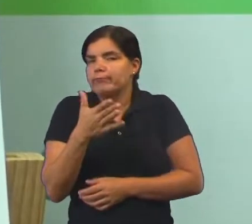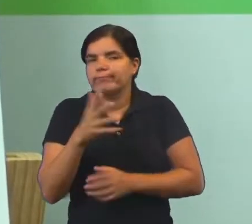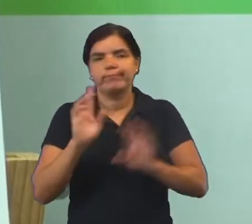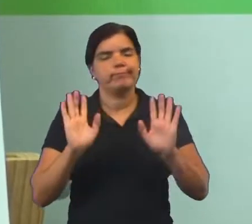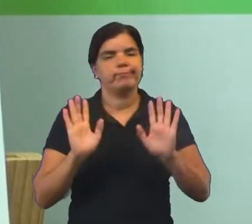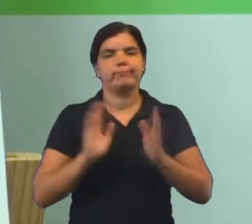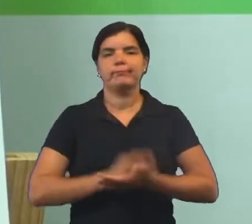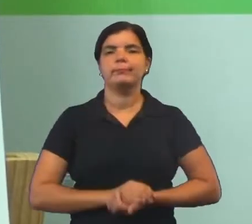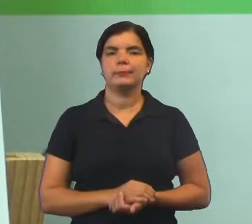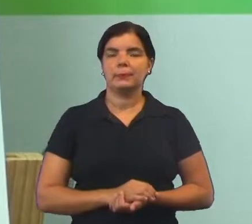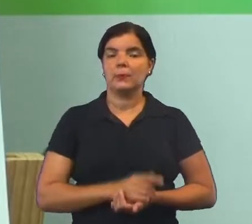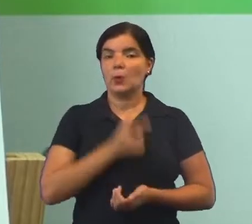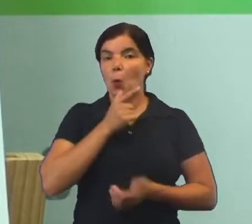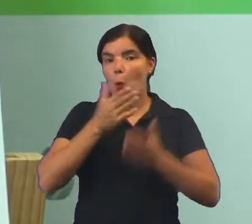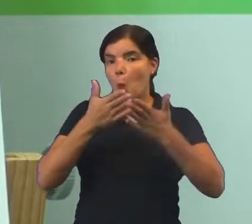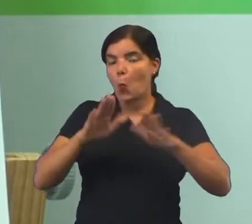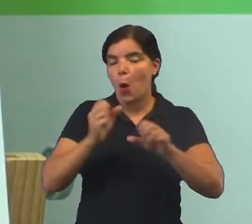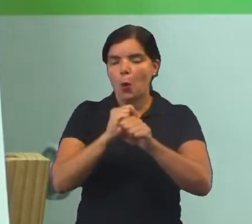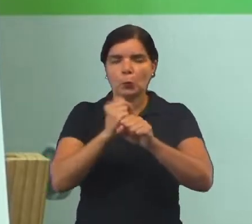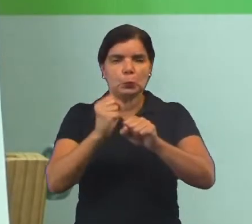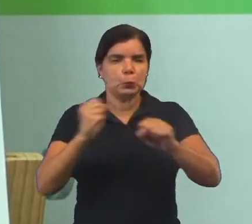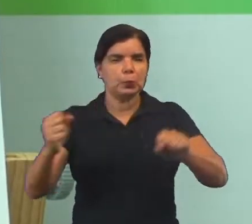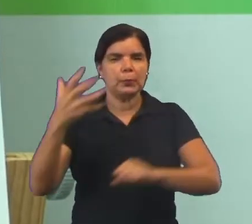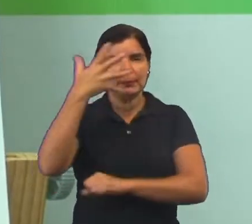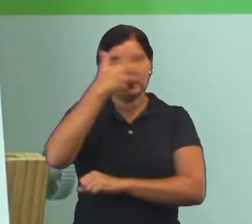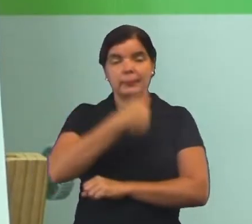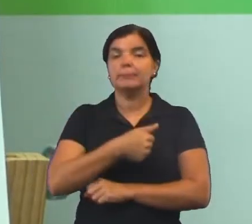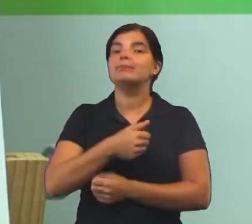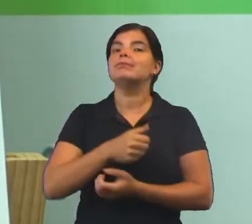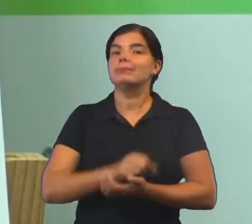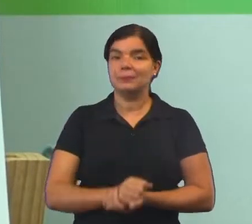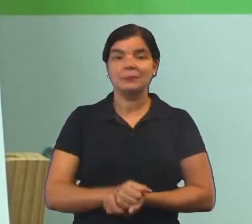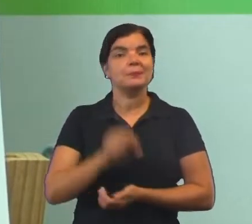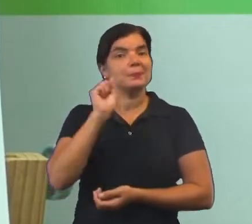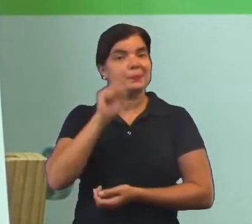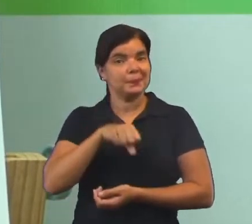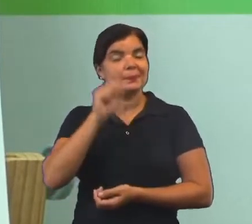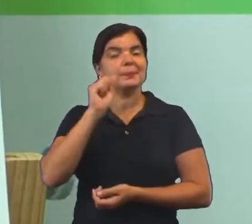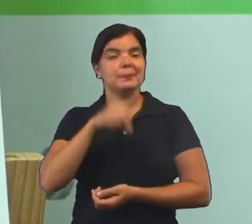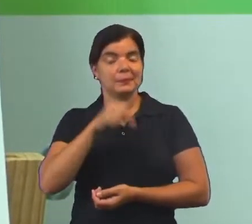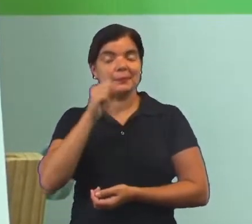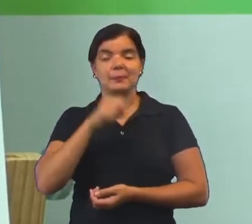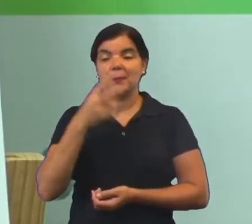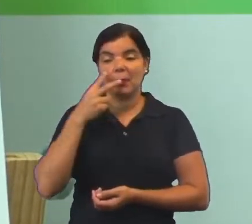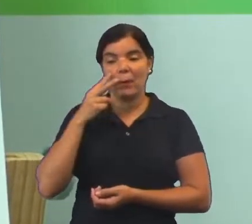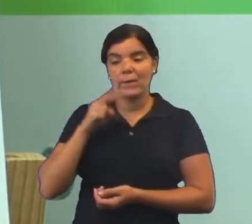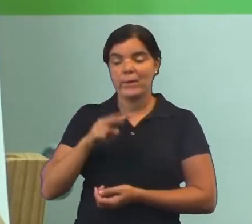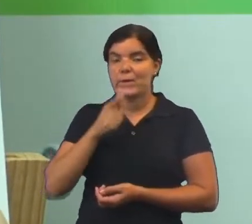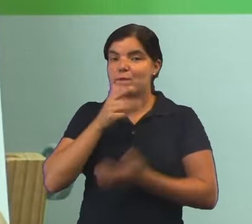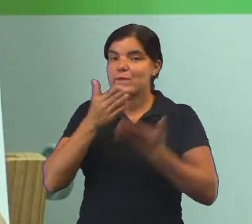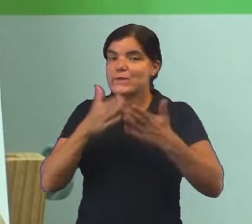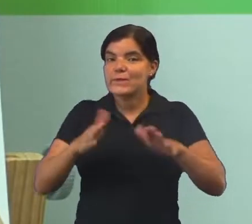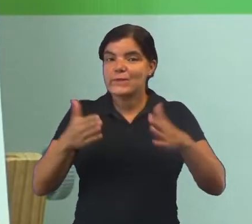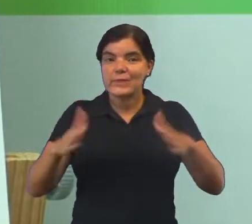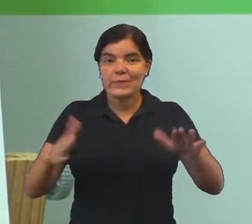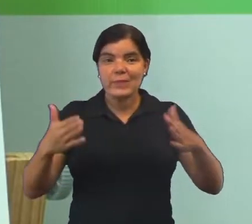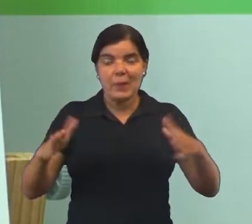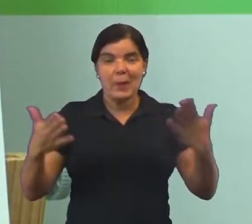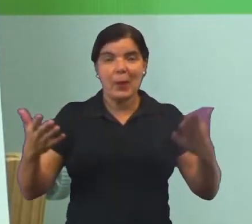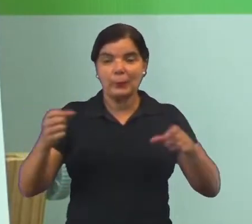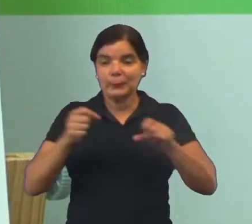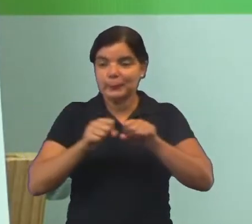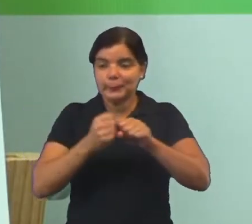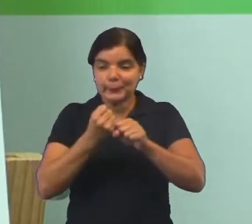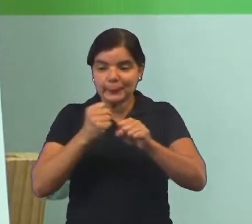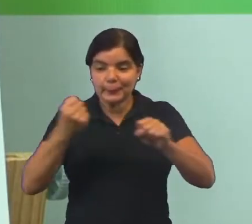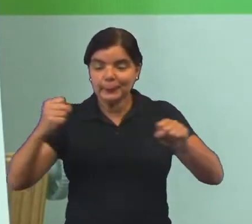tremendo. O mar era imenso e belo, sim, ele ficou, né? Ele olhou para o mar ali, a imensidão do